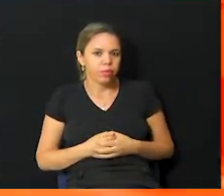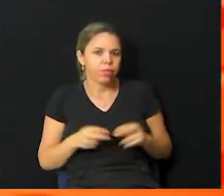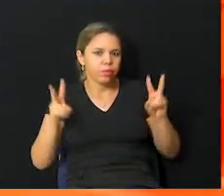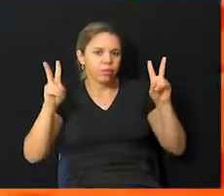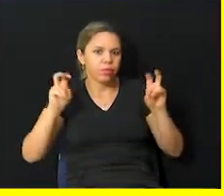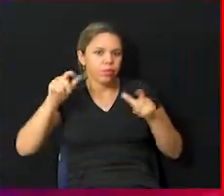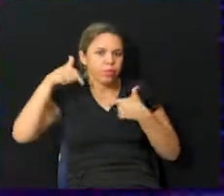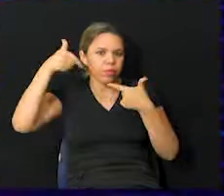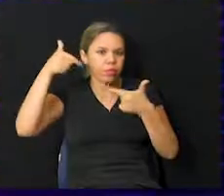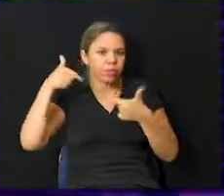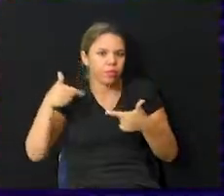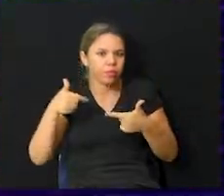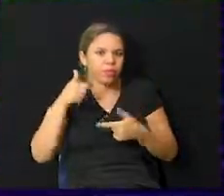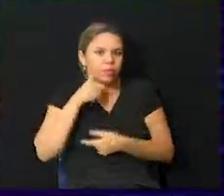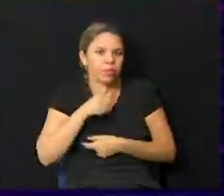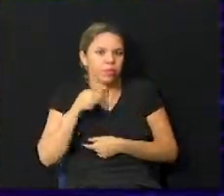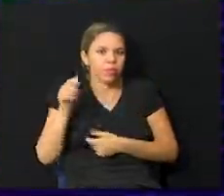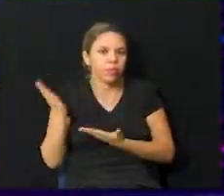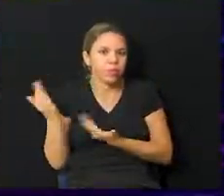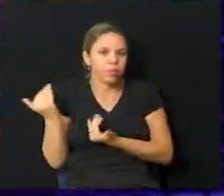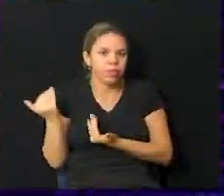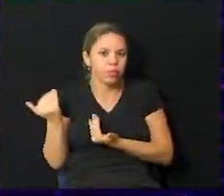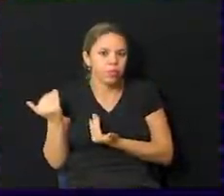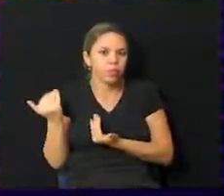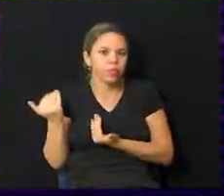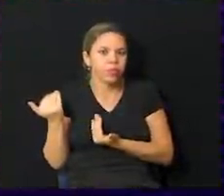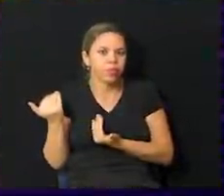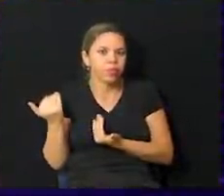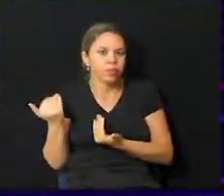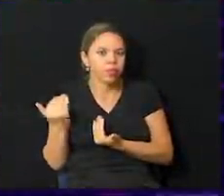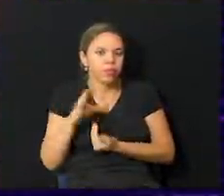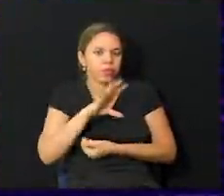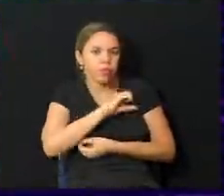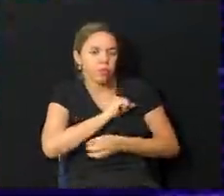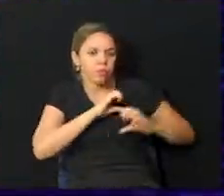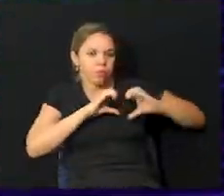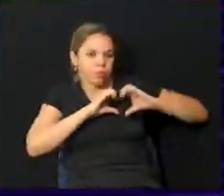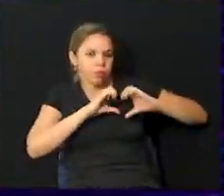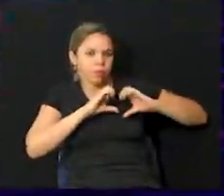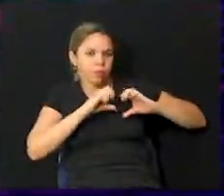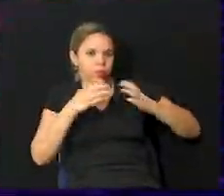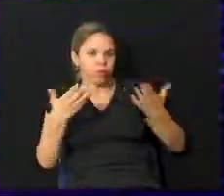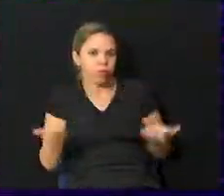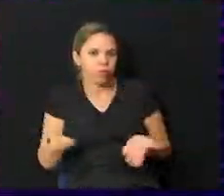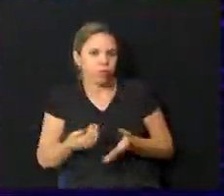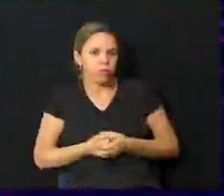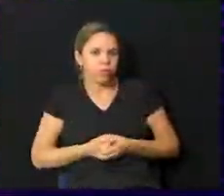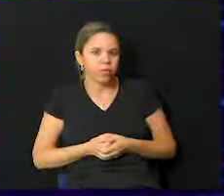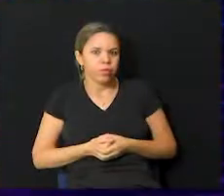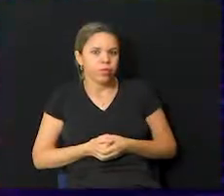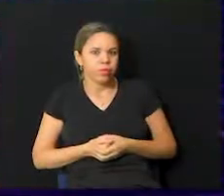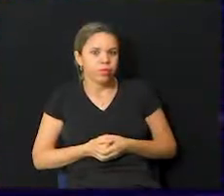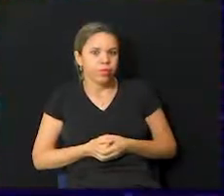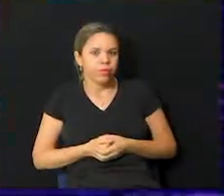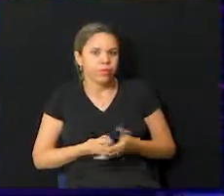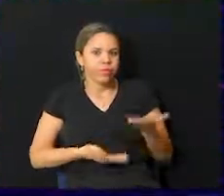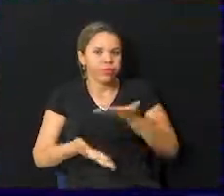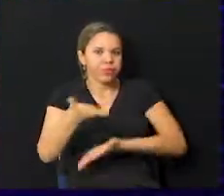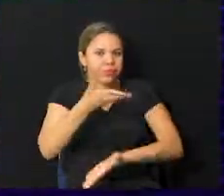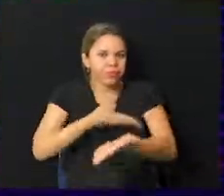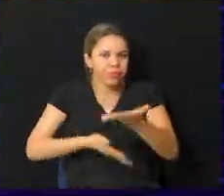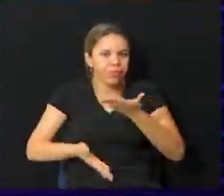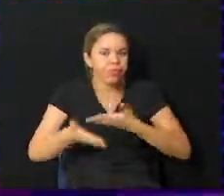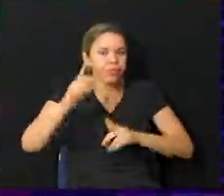sobre uma personagem feminina, uma jovem, que está em busca de um amor, né? Ela interage